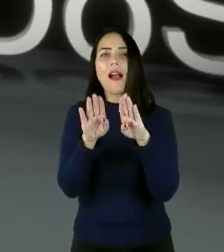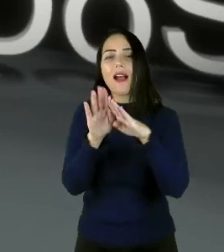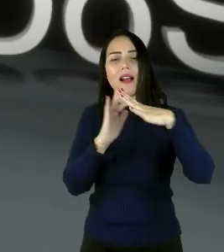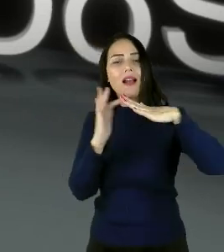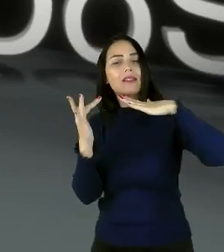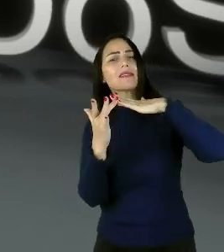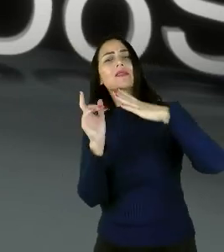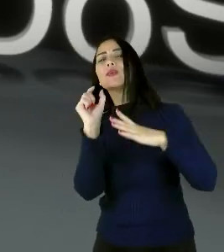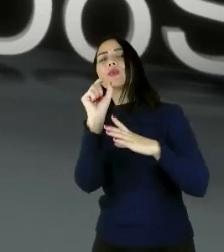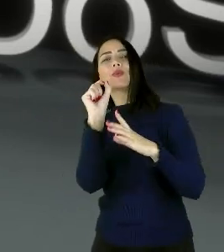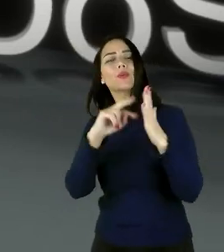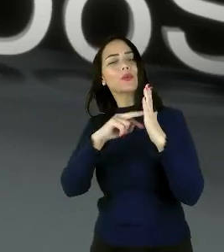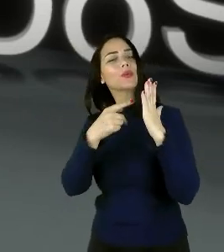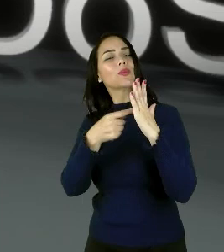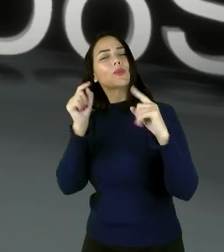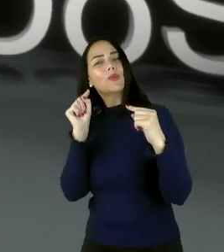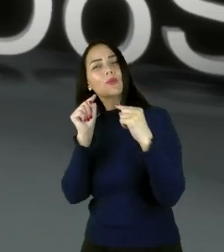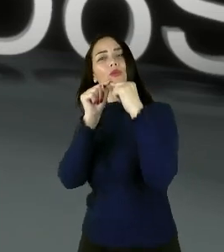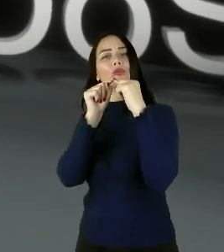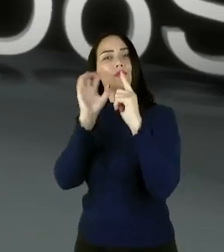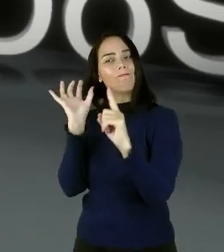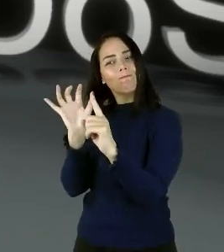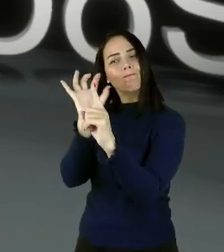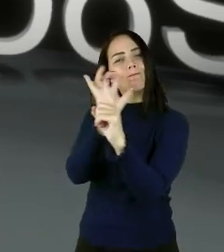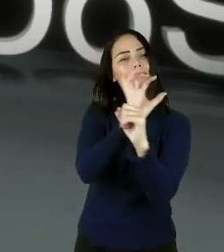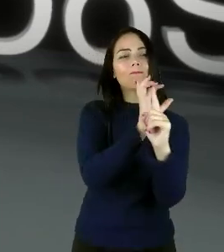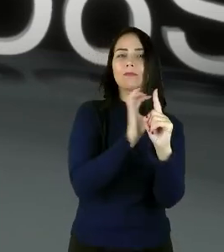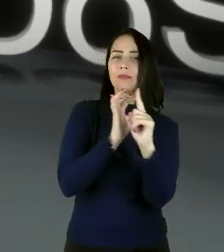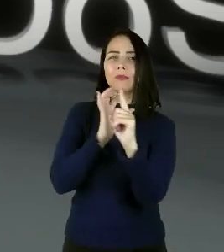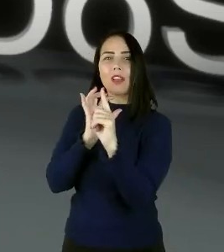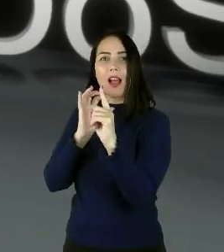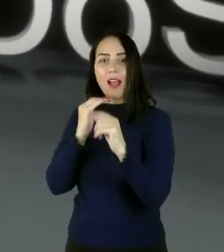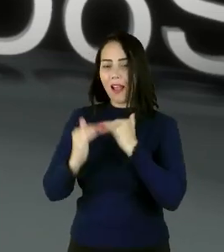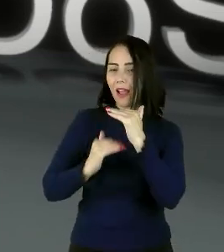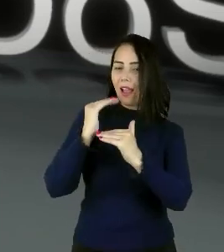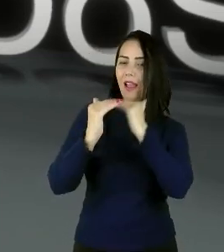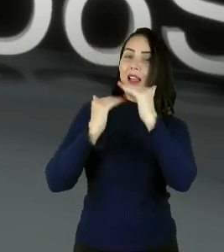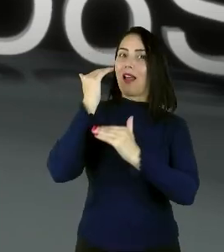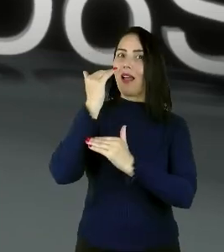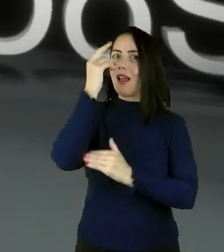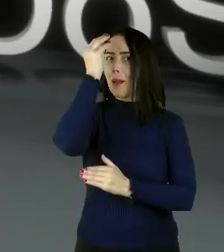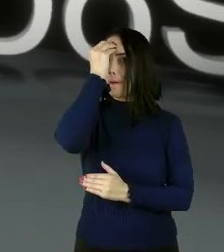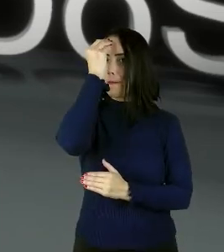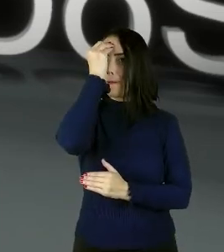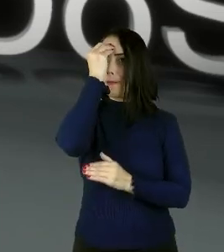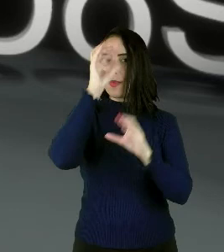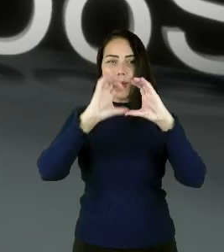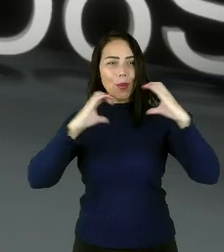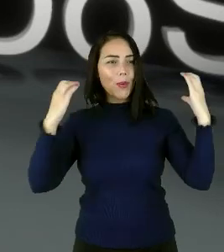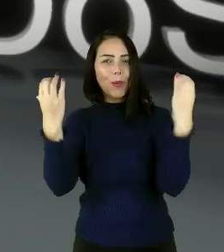buscando inspirar a construção de uma memória coletiva mais rica e